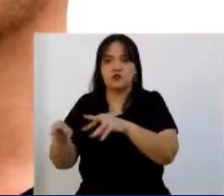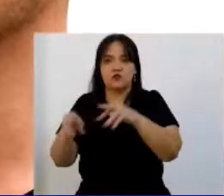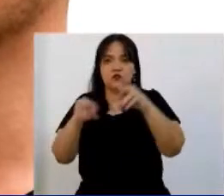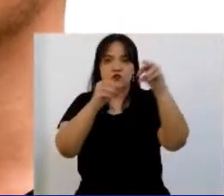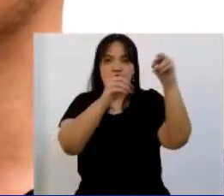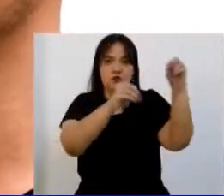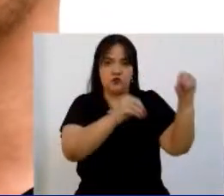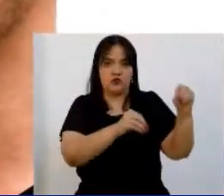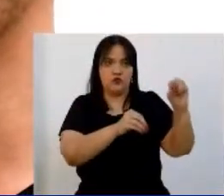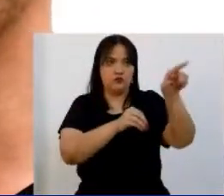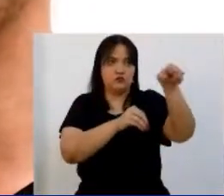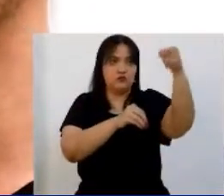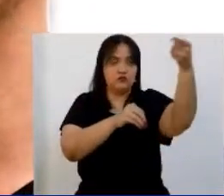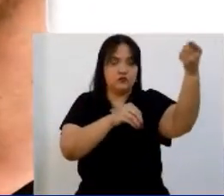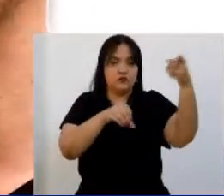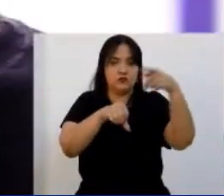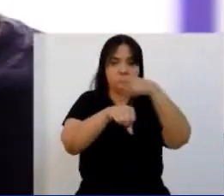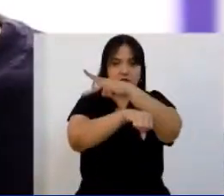aconteceu na ONU.